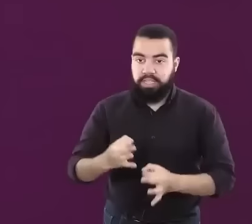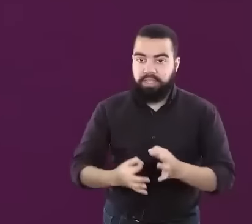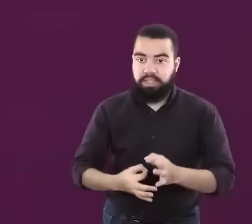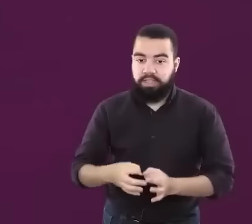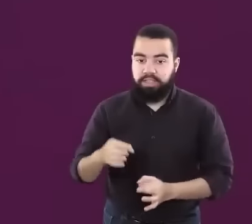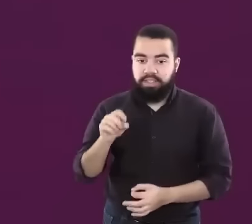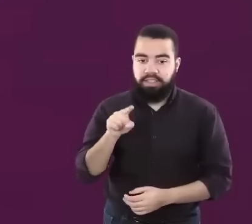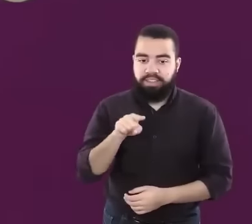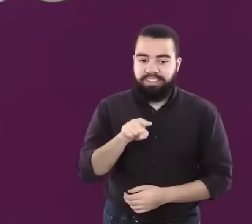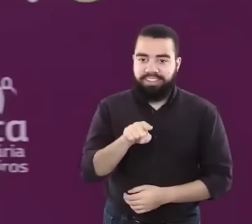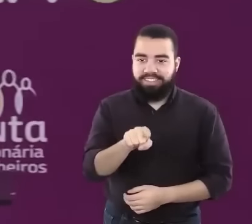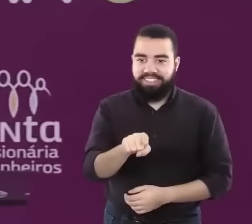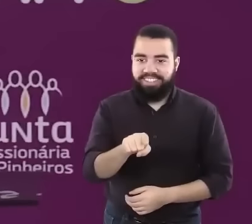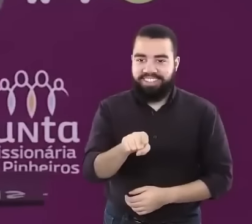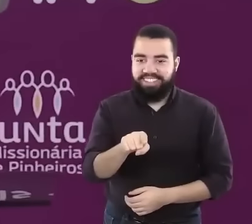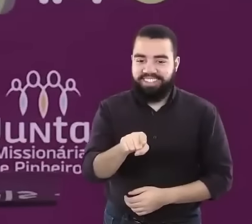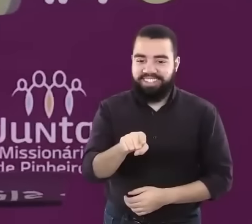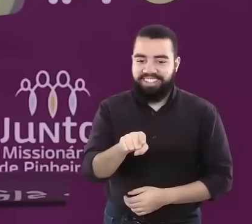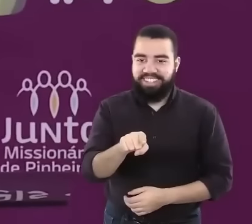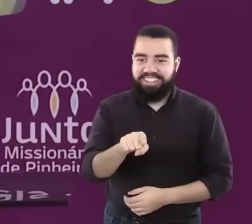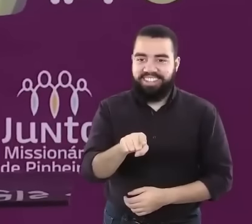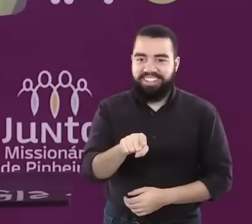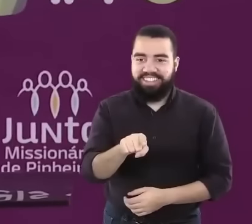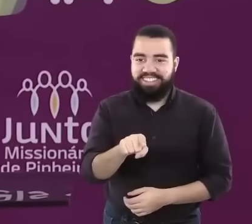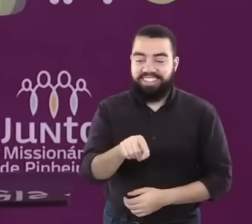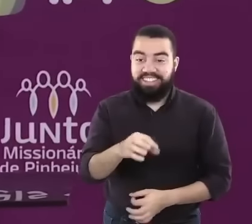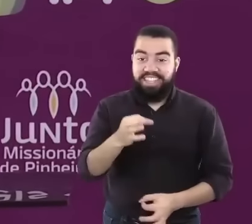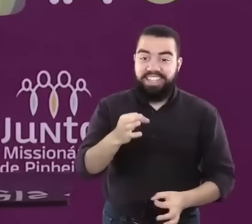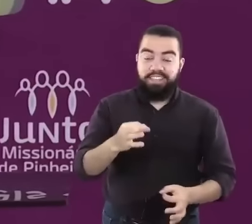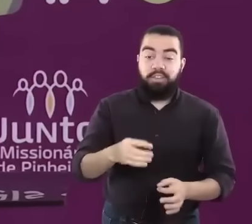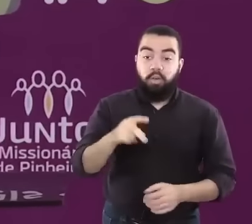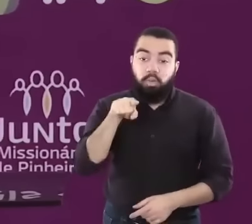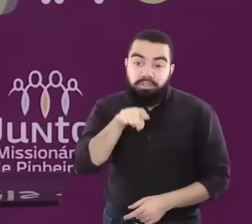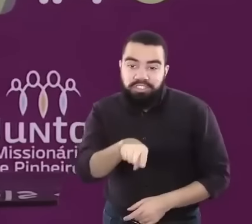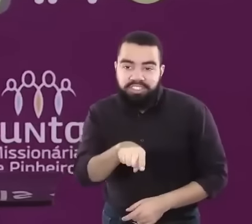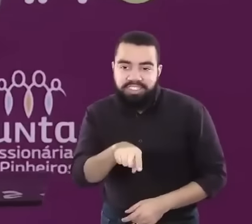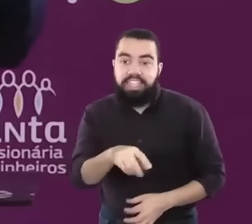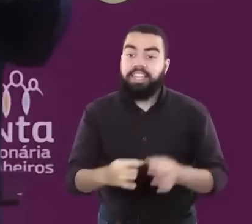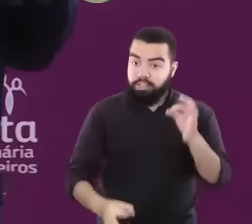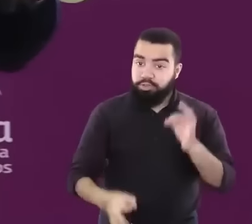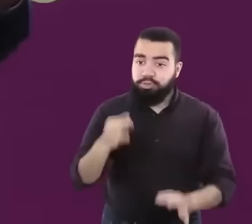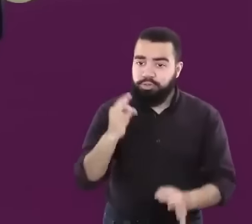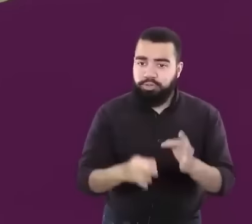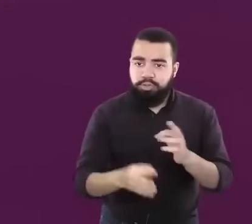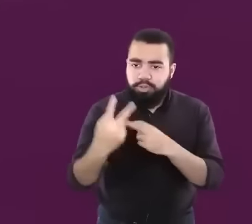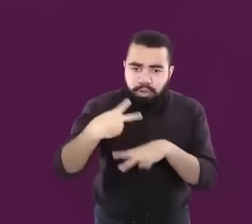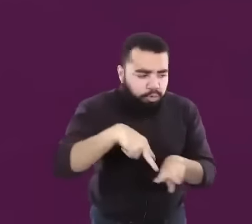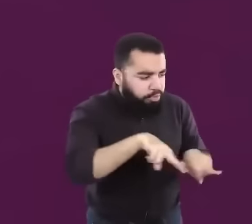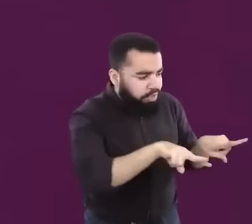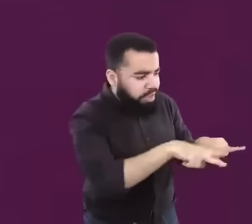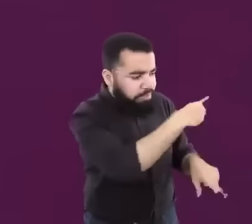irritado por causa da Injustiça Essa é a ira de